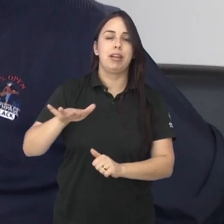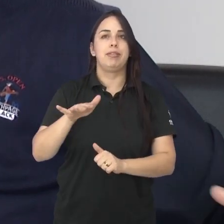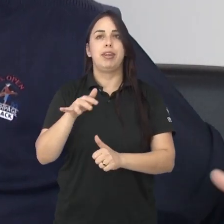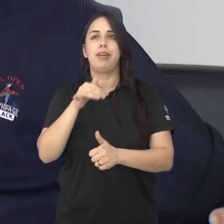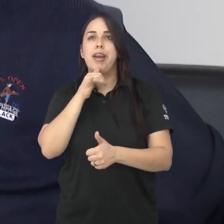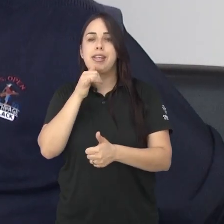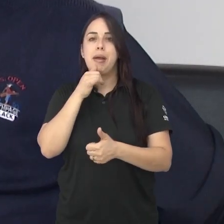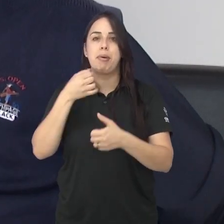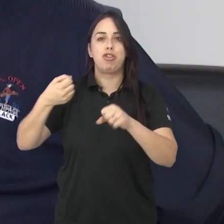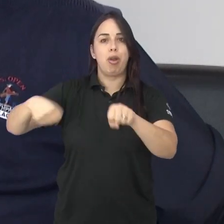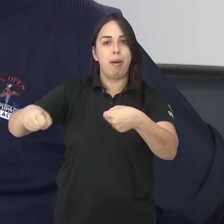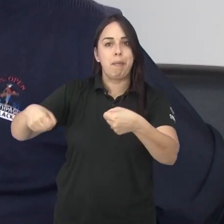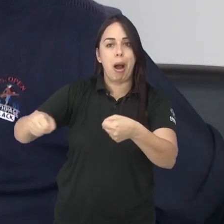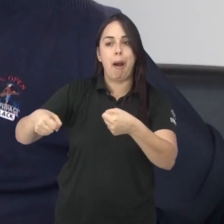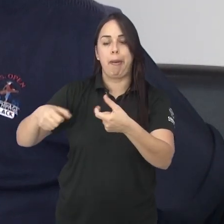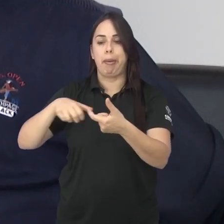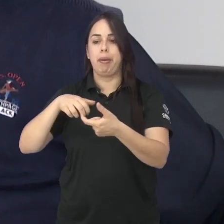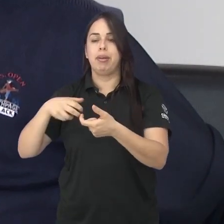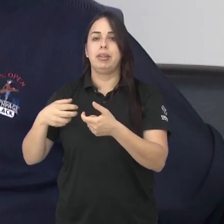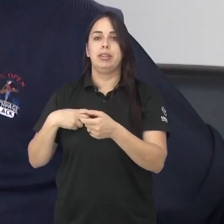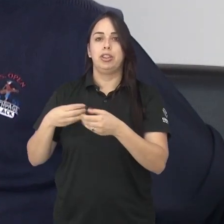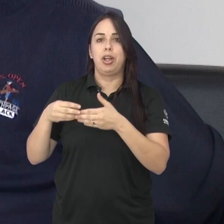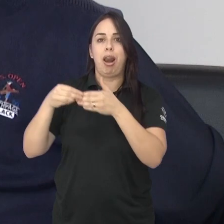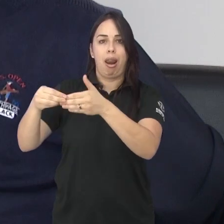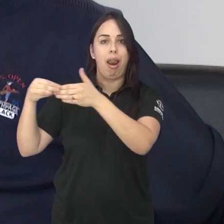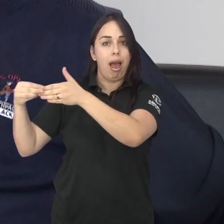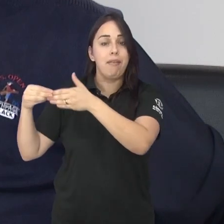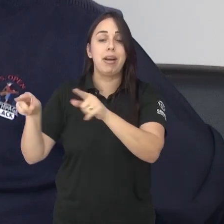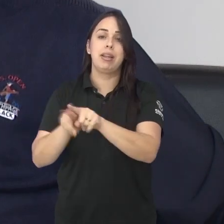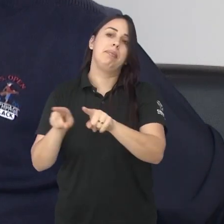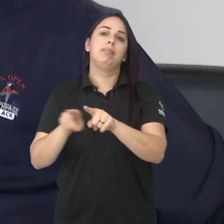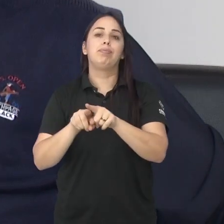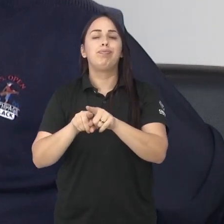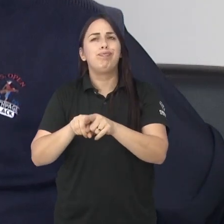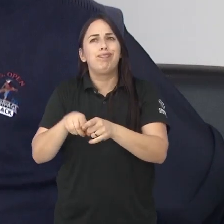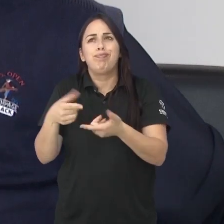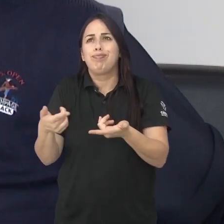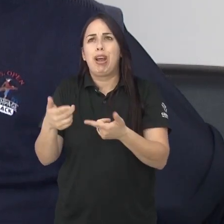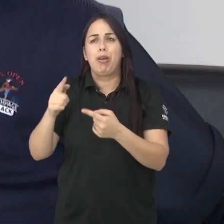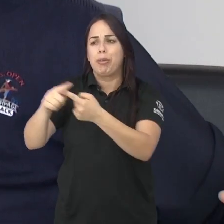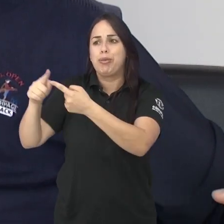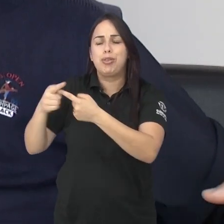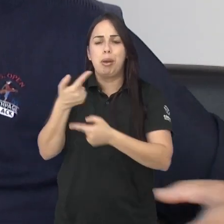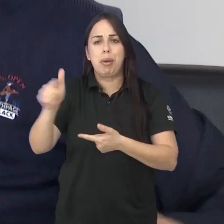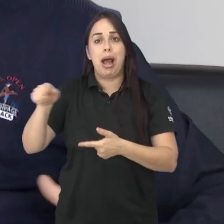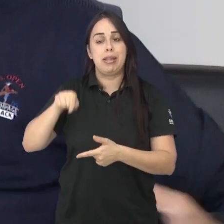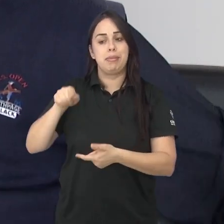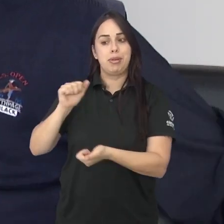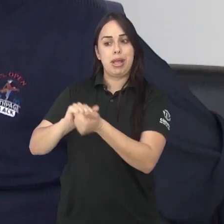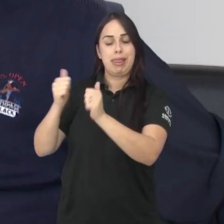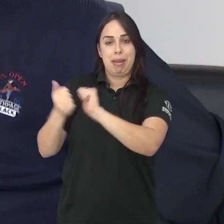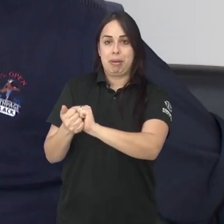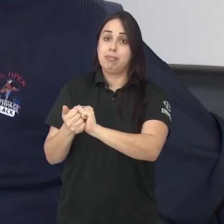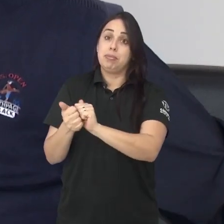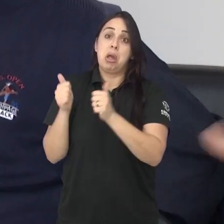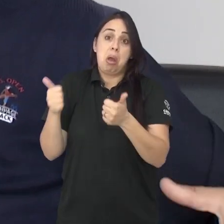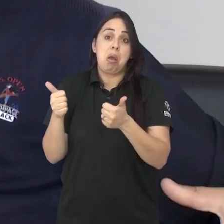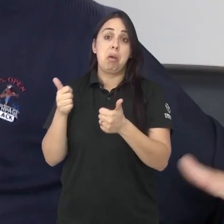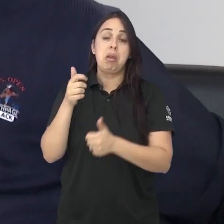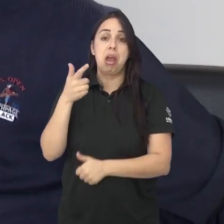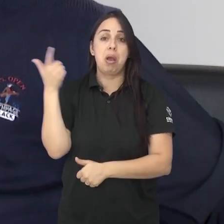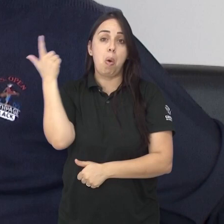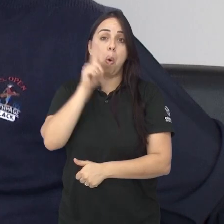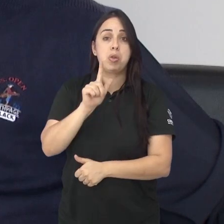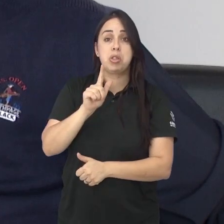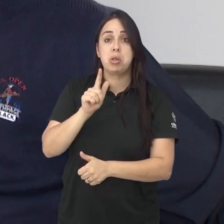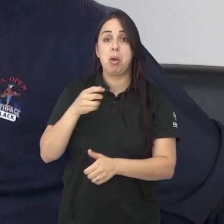serviço, seja com delivery, seja com outros tipos de prestação de serviço. Pessoas se reinventaram e acabaram